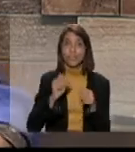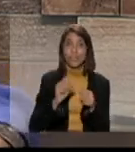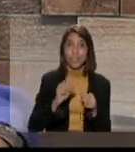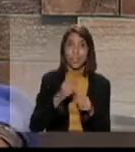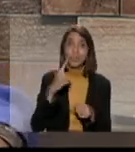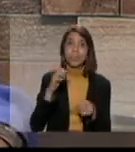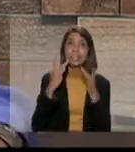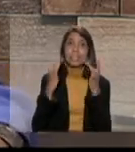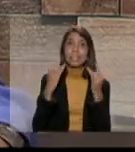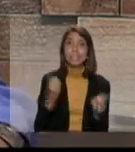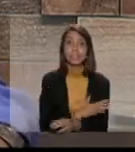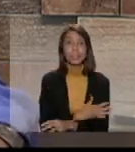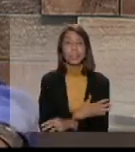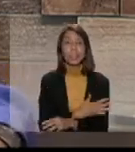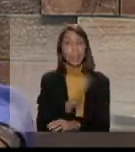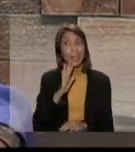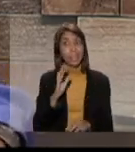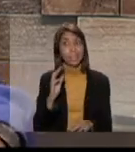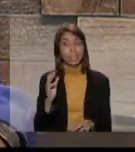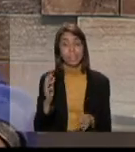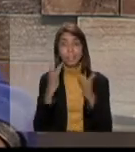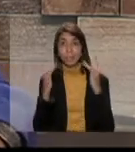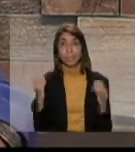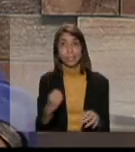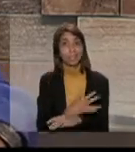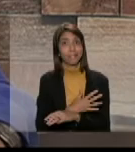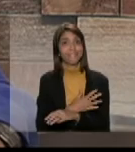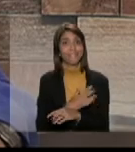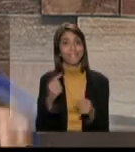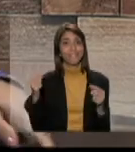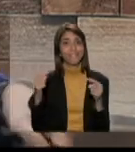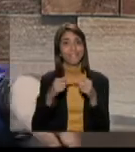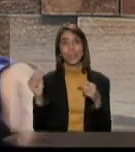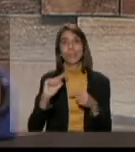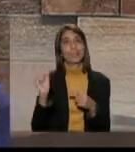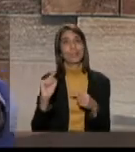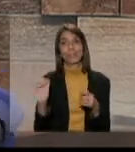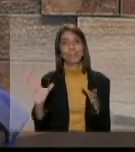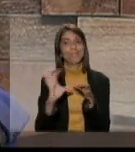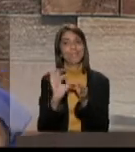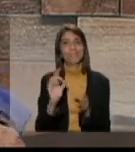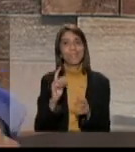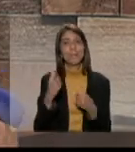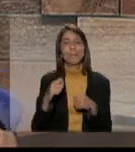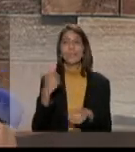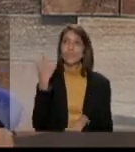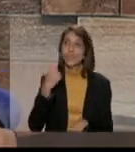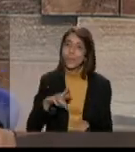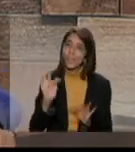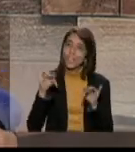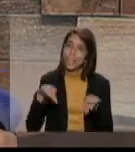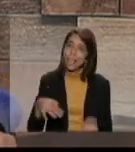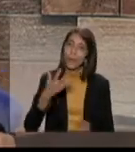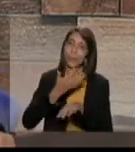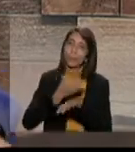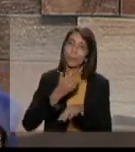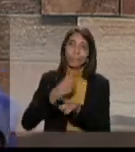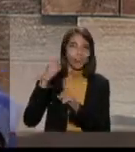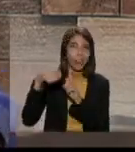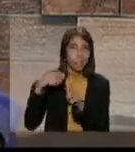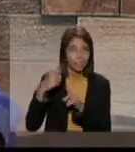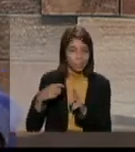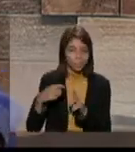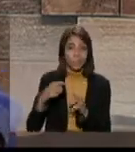depois foi fazer a cena não detinha o drama e o drama foi tão grande que não casava não juntava uma coisa com a outra a gente regravou esse final